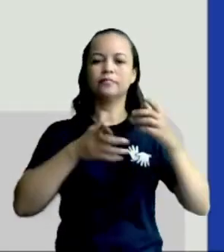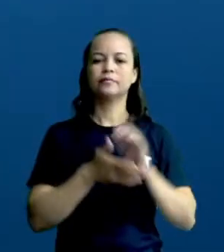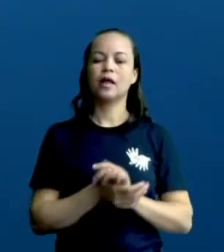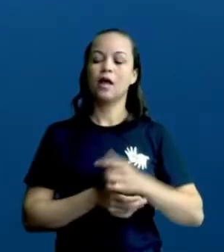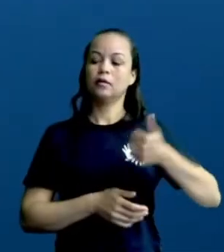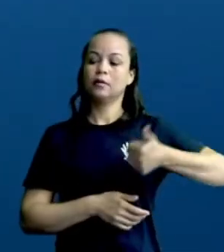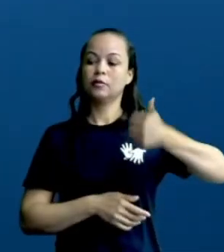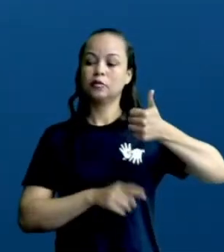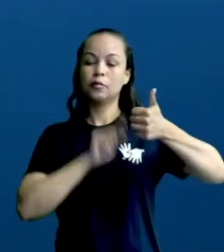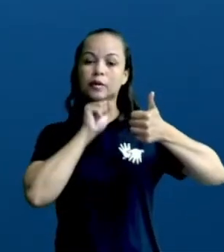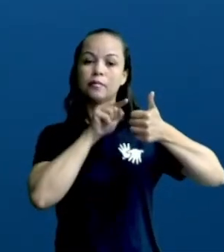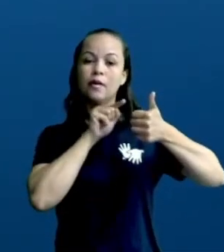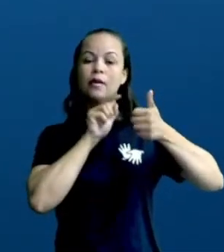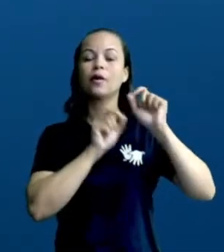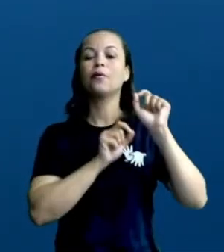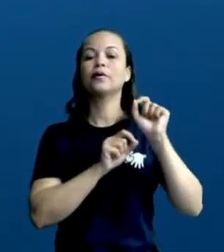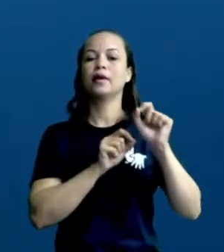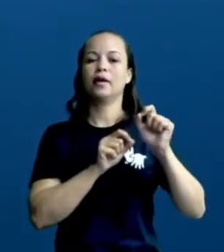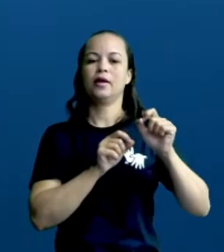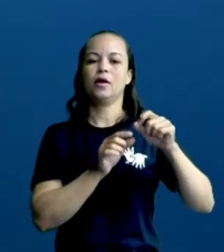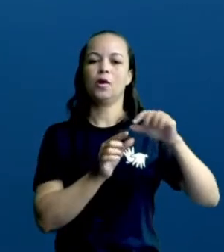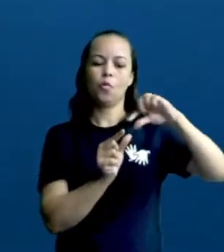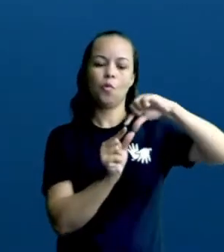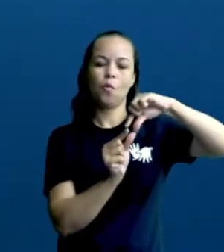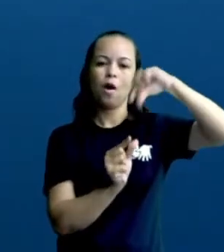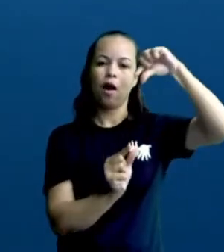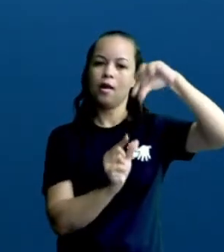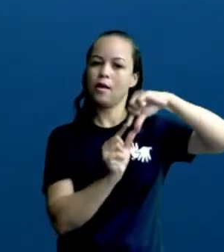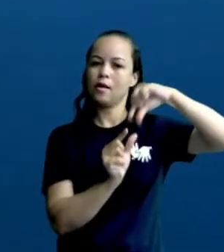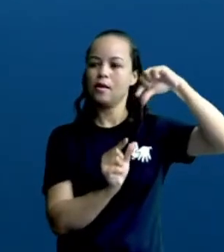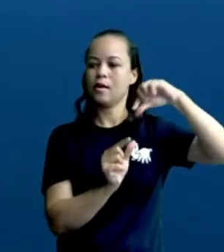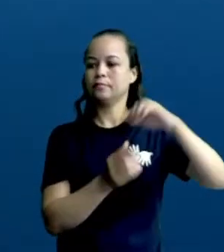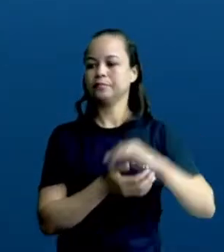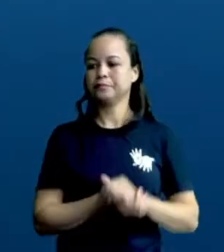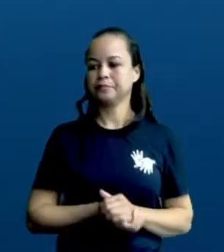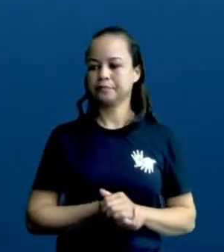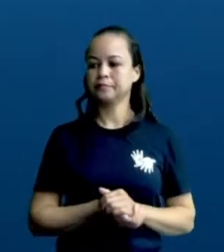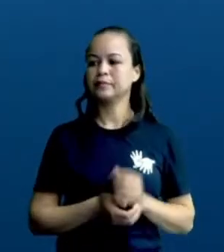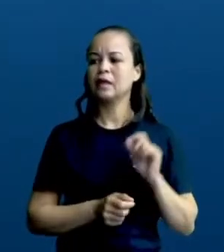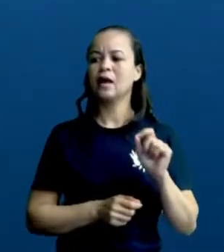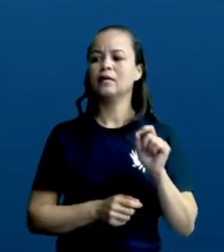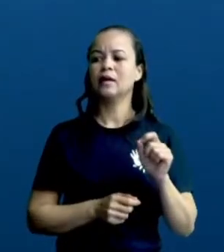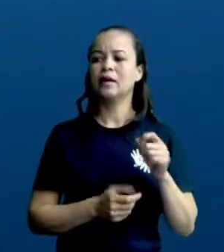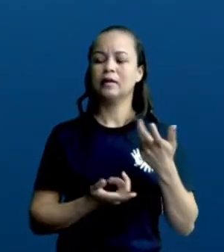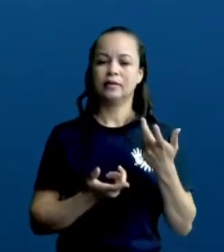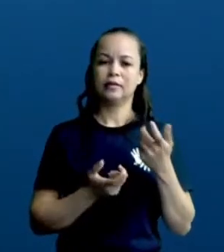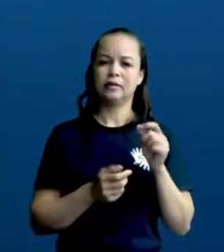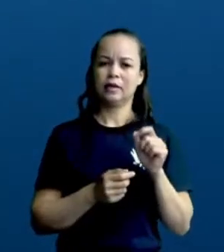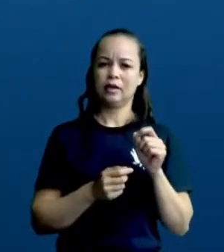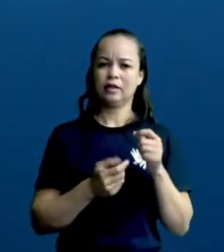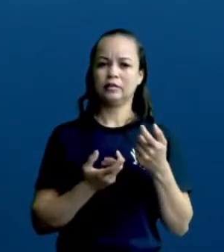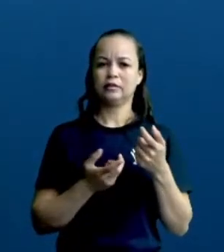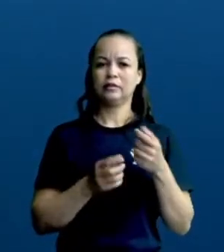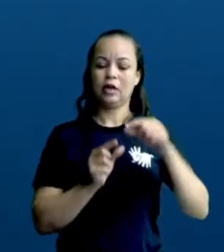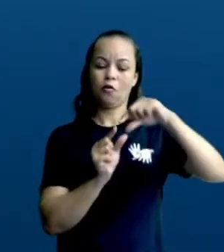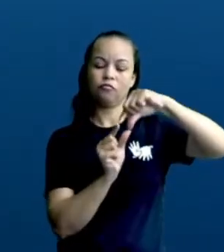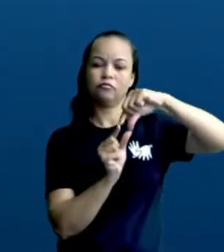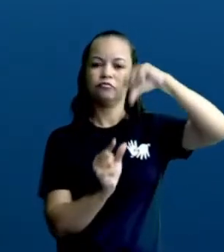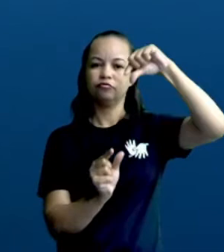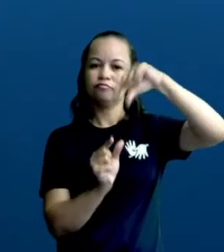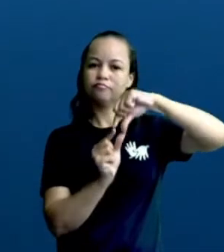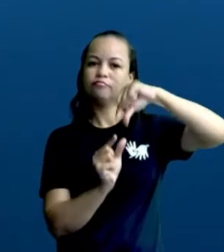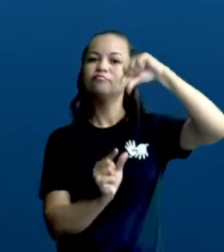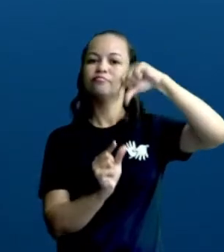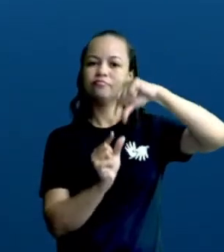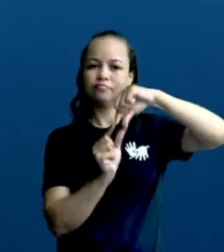um primeiro gráfico aqui, ó, uma linha, mas essa linha, ela está o quê? Ela está